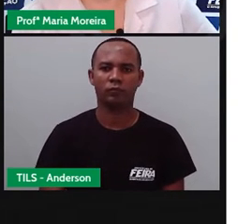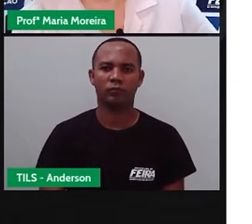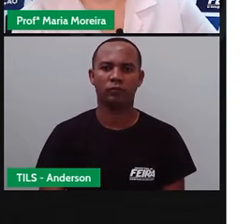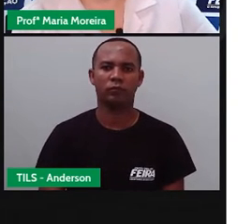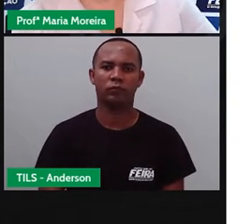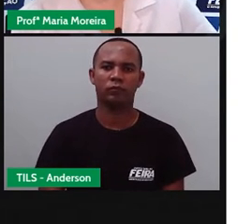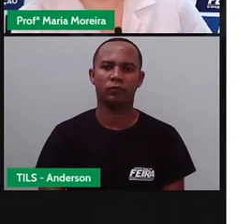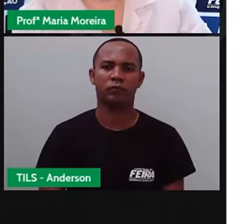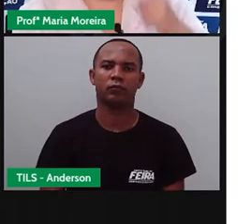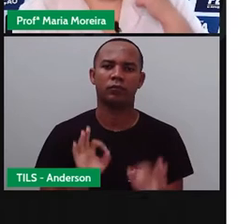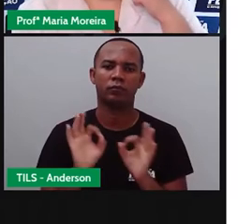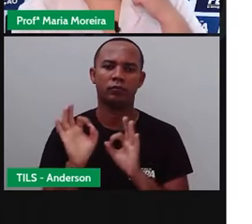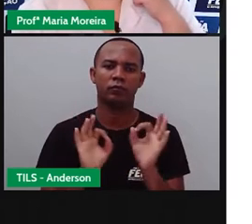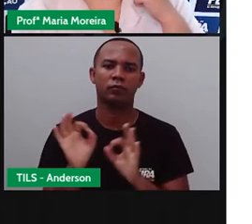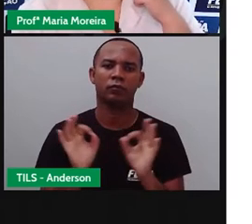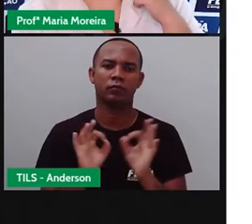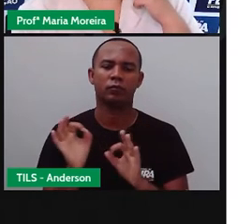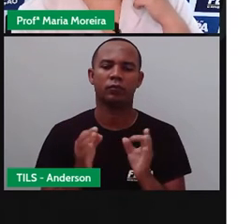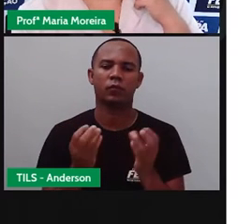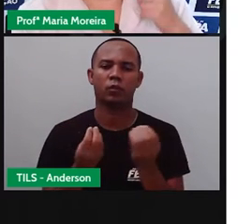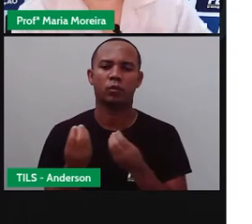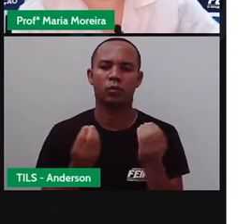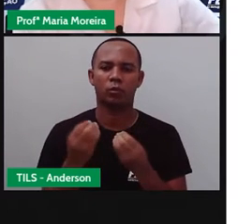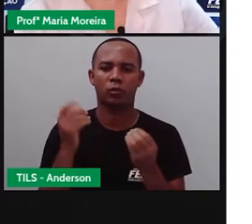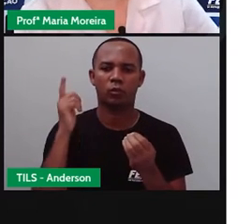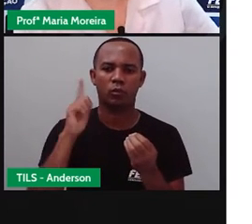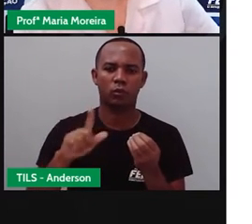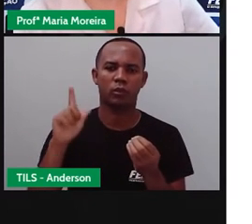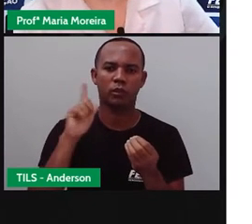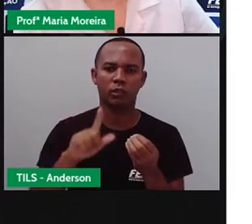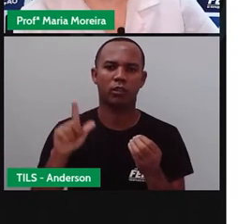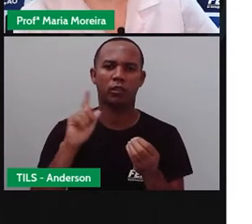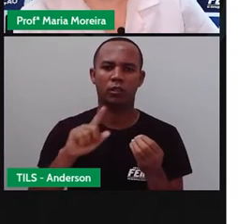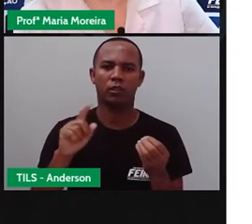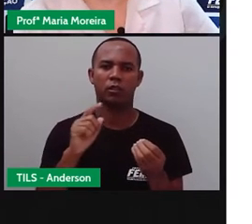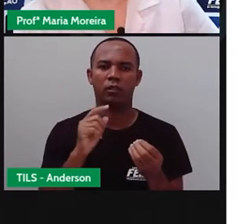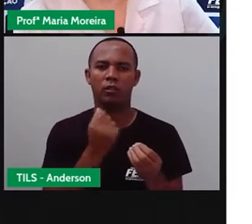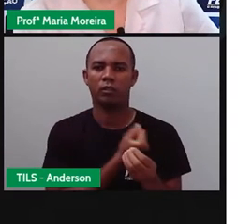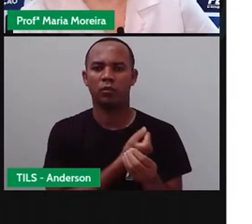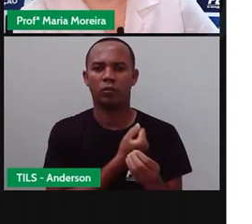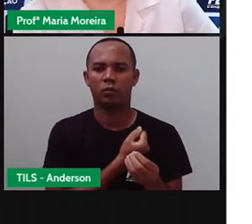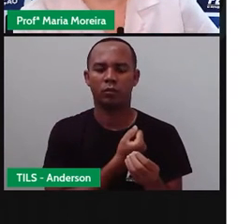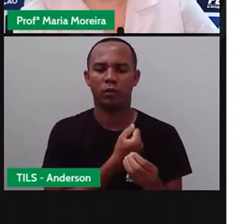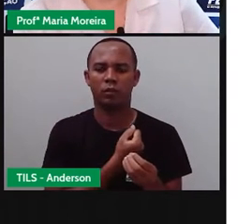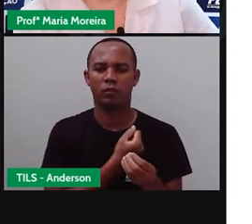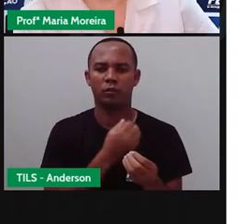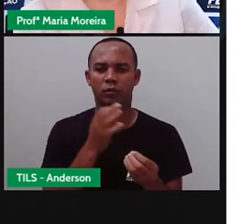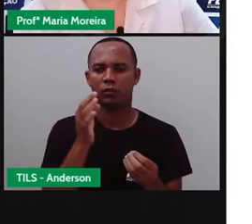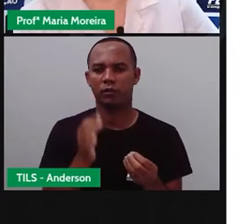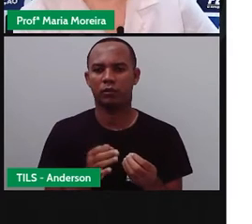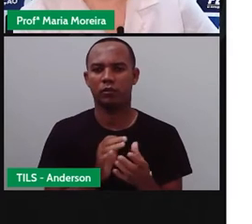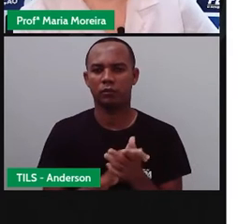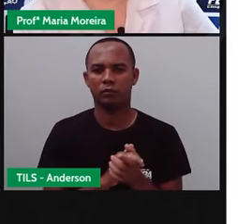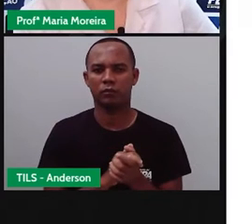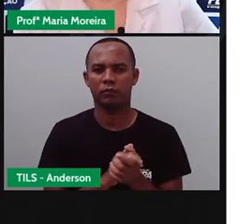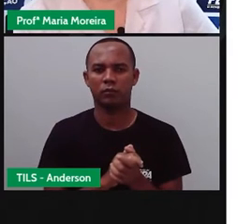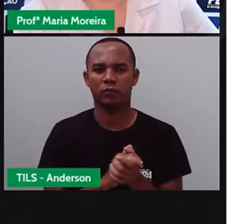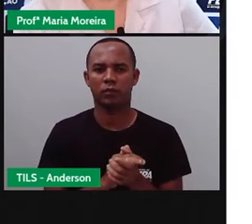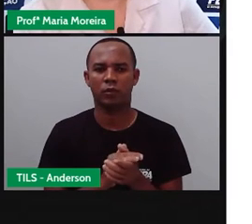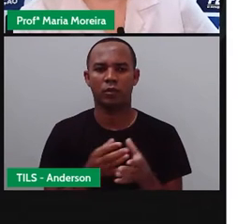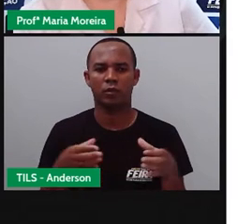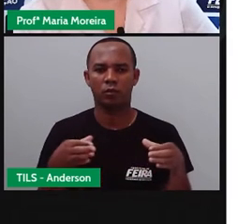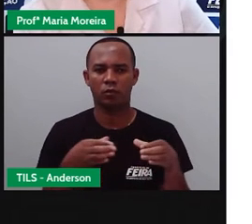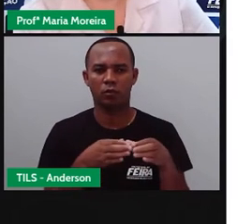eles vão fazer nesses arranjos tá para conseguir ter o que os números né E aí os